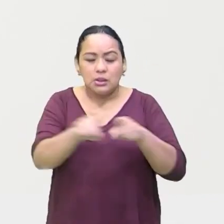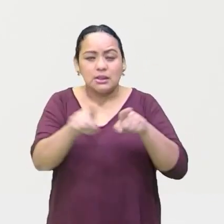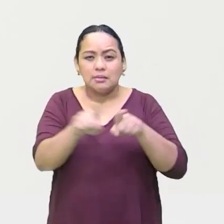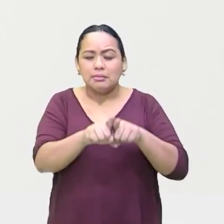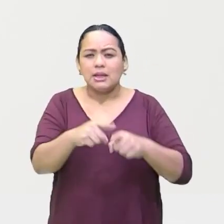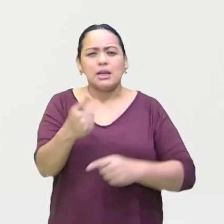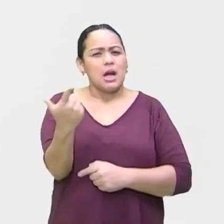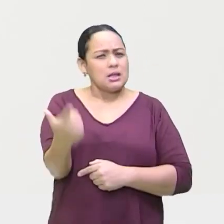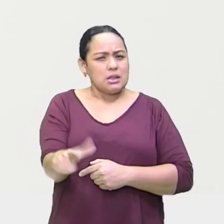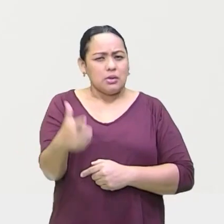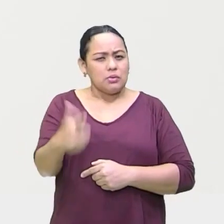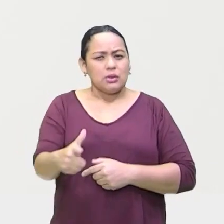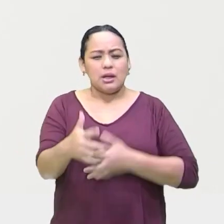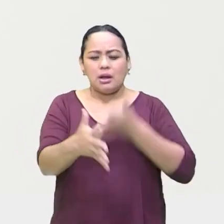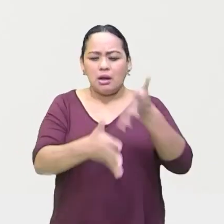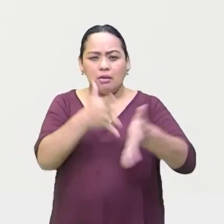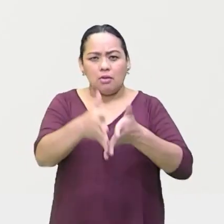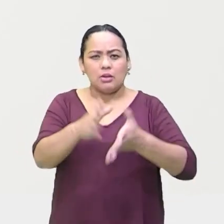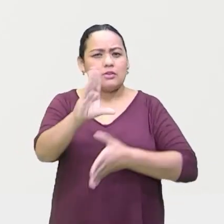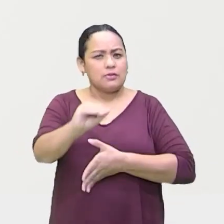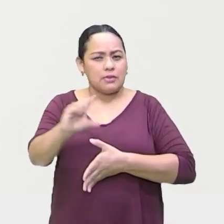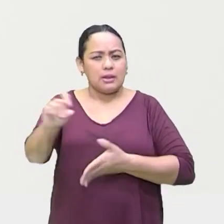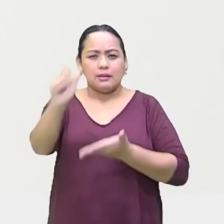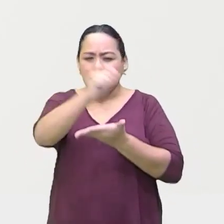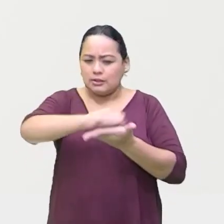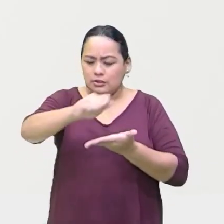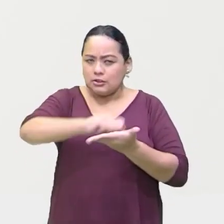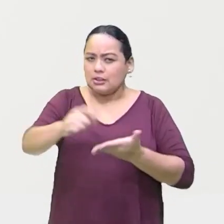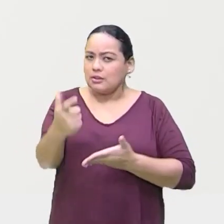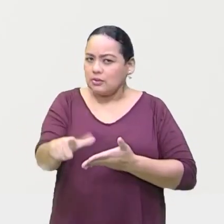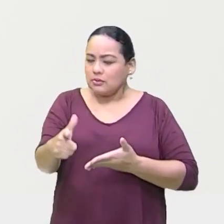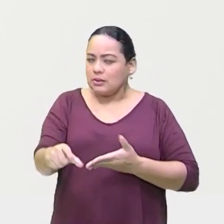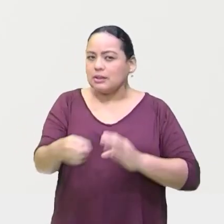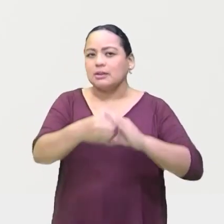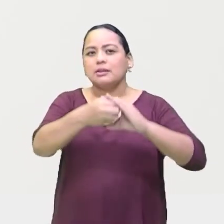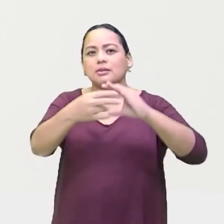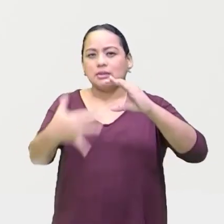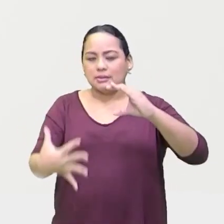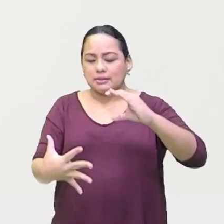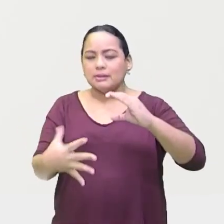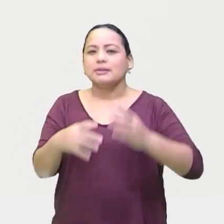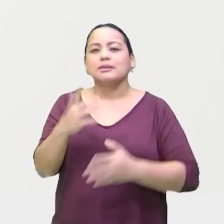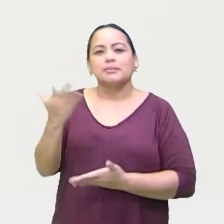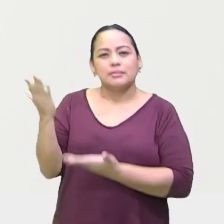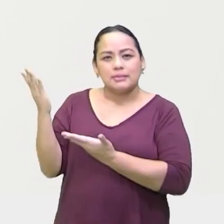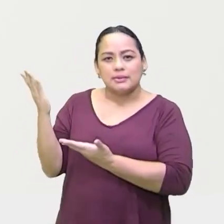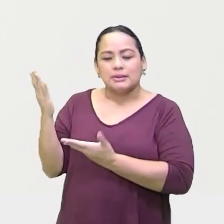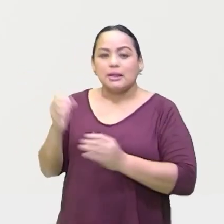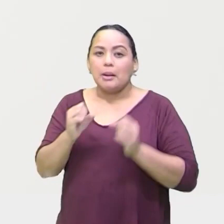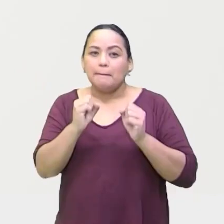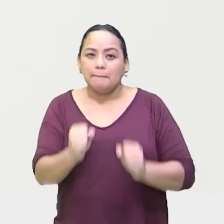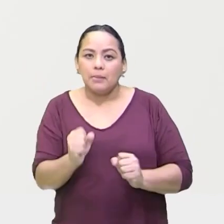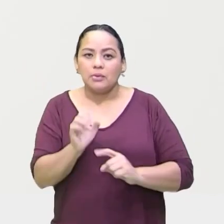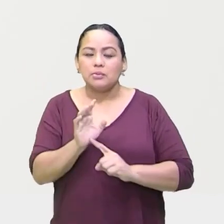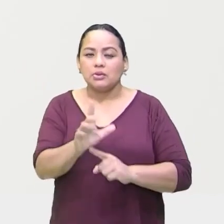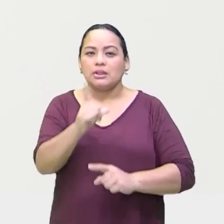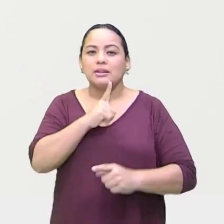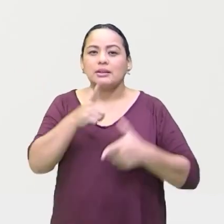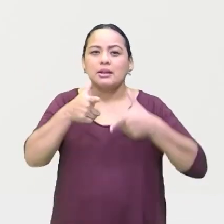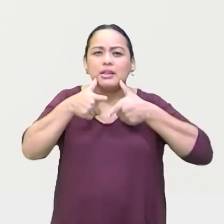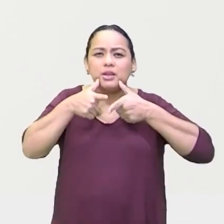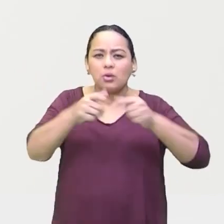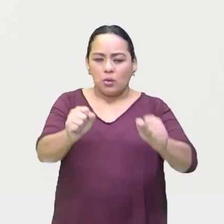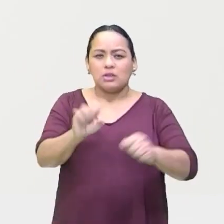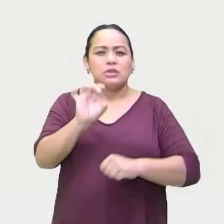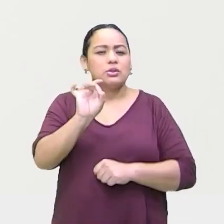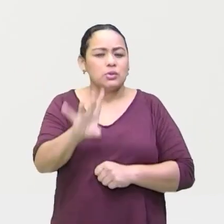ok? Pode apresentar também, essas são as características. Podem apresentar somente linguagem